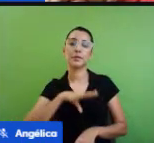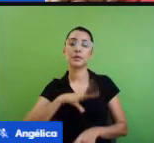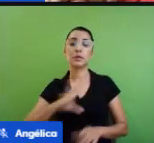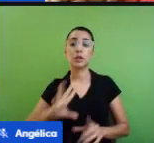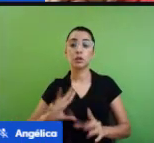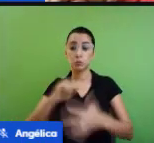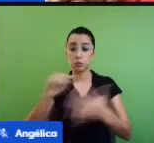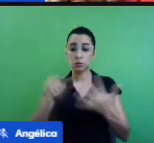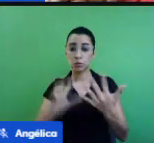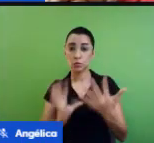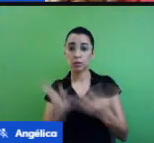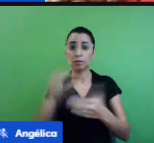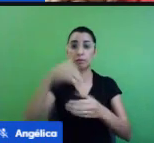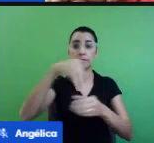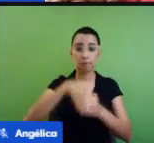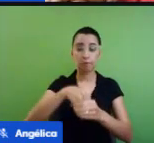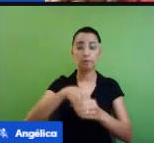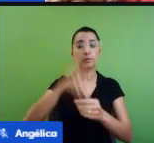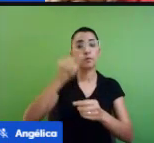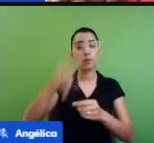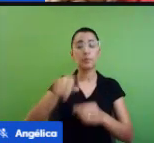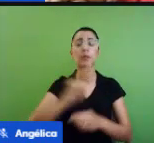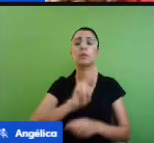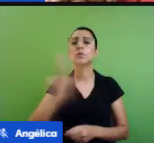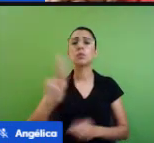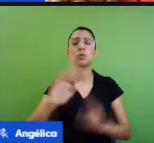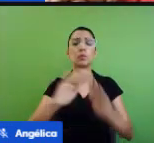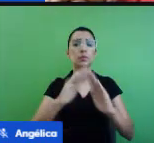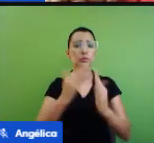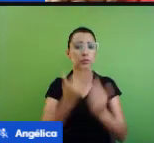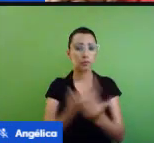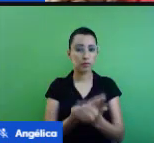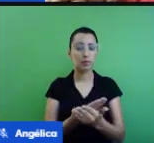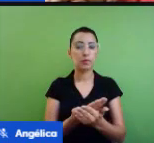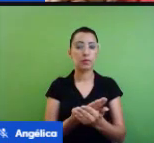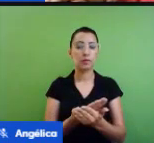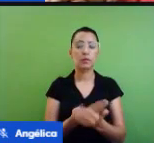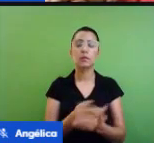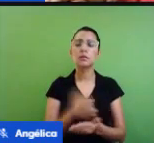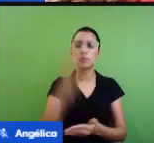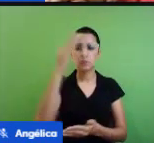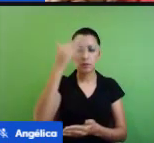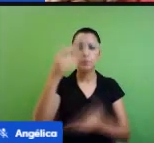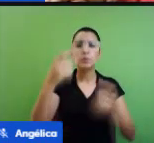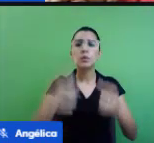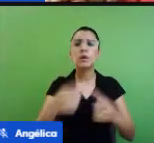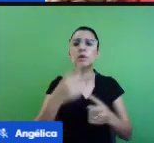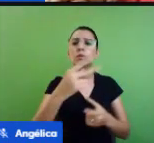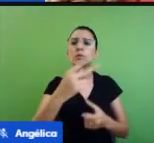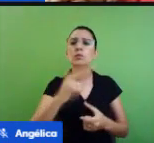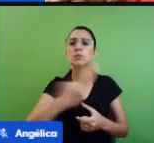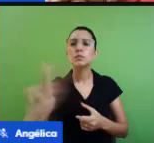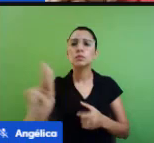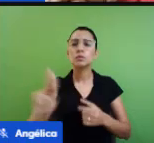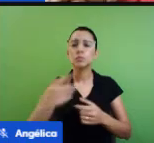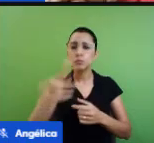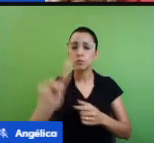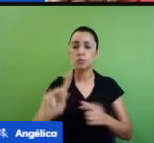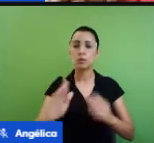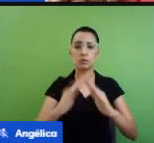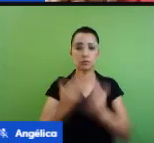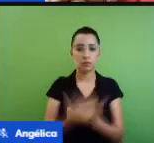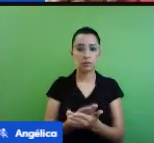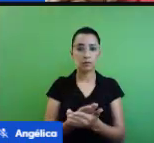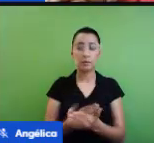nós estamos trabalhando o nome da escola, e a gente já pode... Aonde que a sua escola está inserida? Porque nós temos aluno que